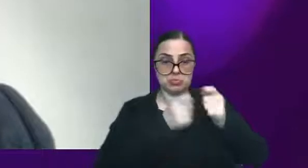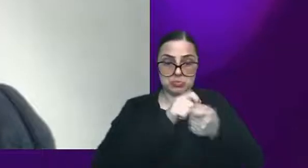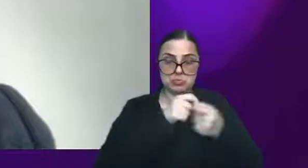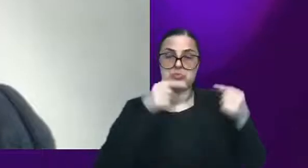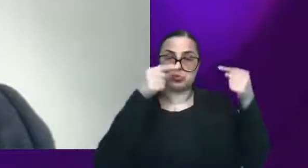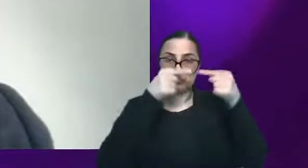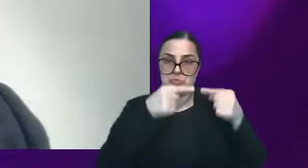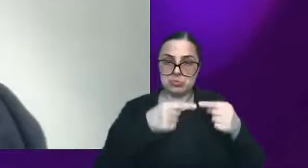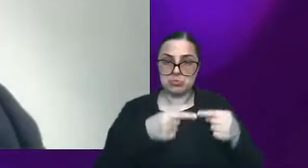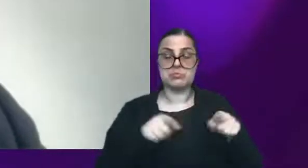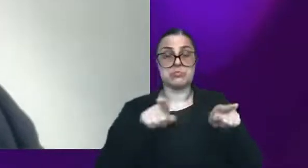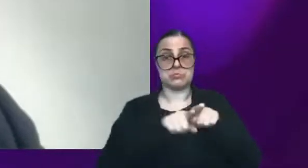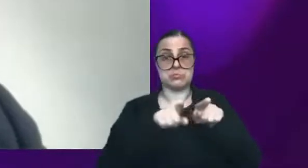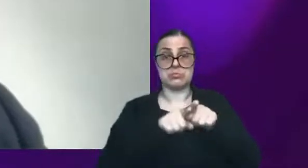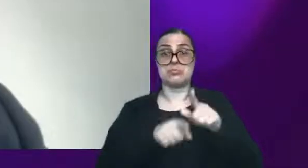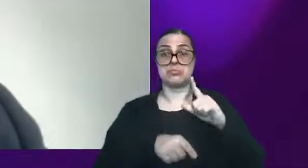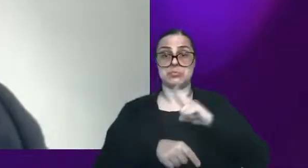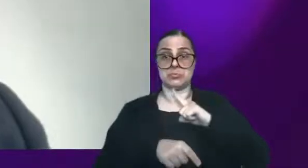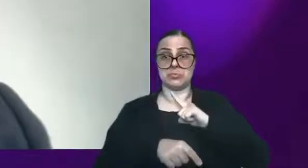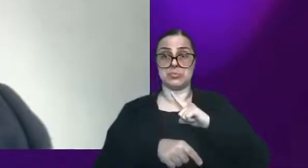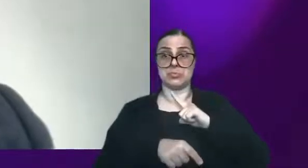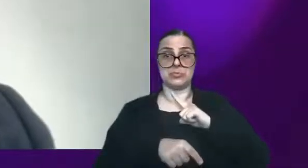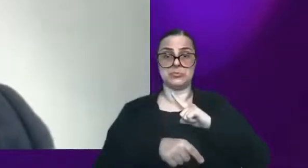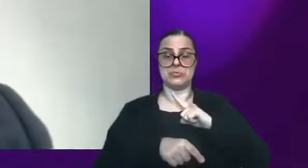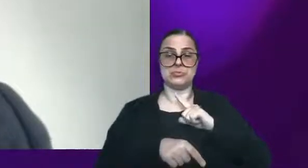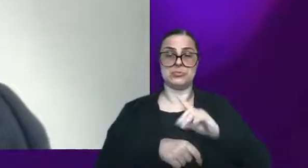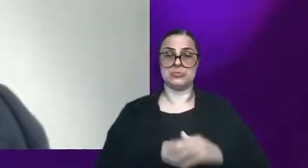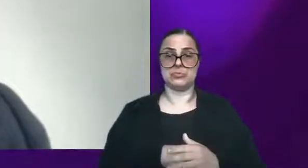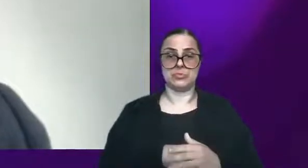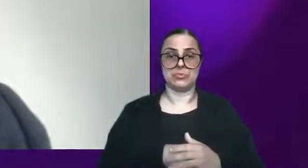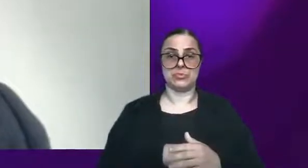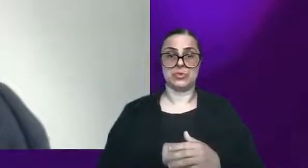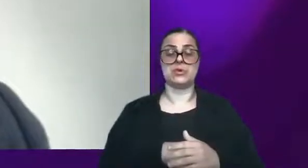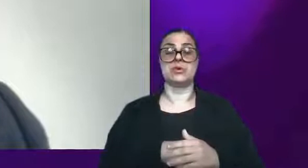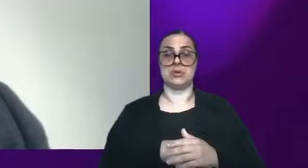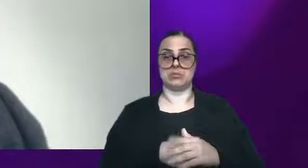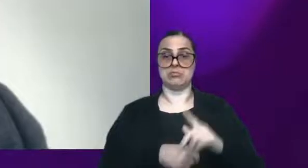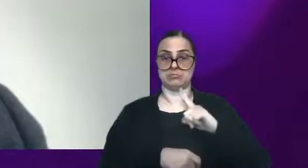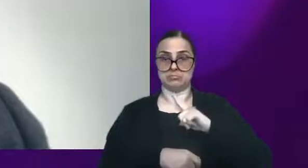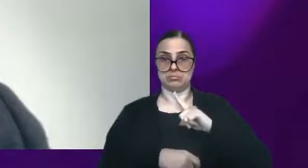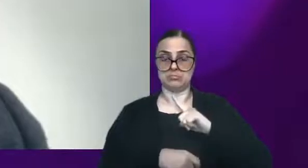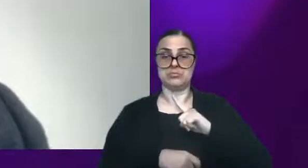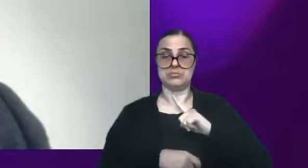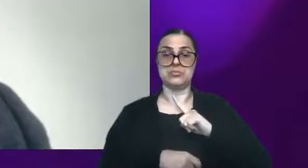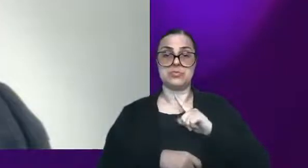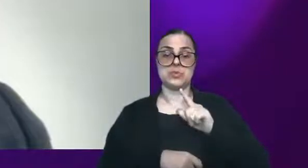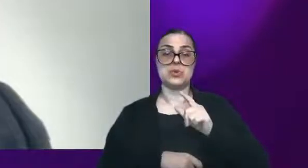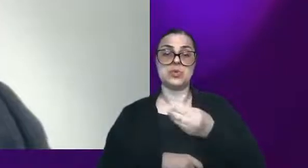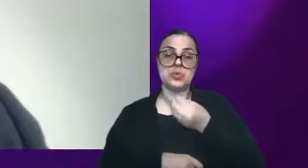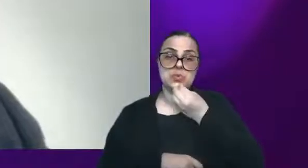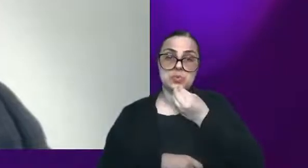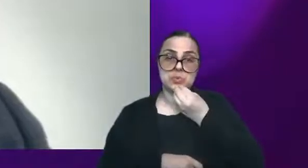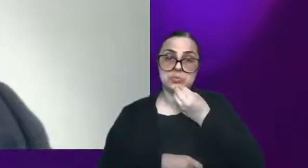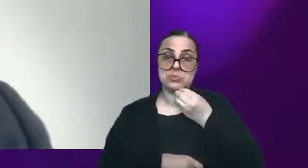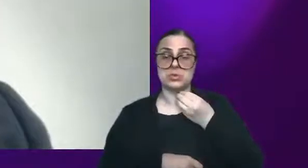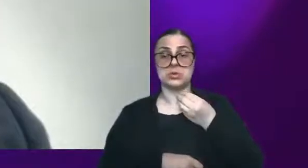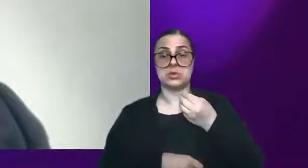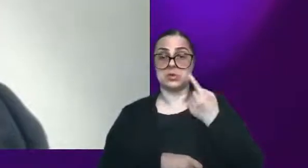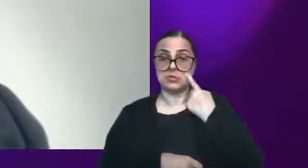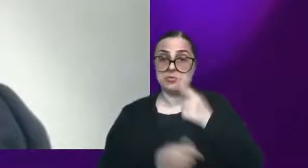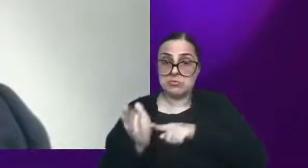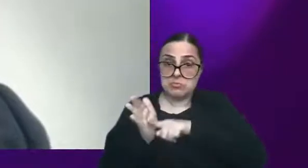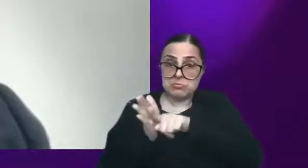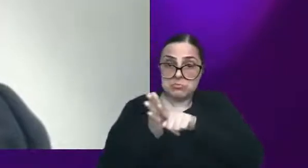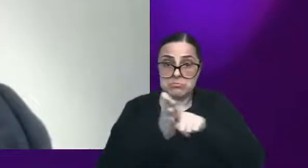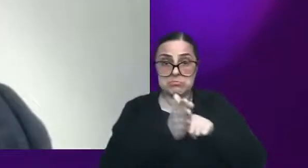do RAPID, com um pequeno lobo esquerdo que é depois modulado de forma a substituir todo o fígado. Portanto, isto é uma coisa que já